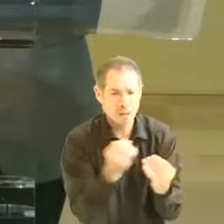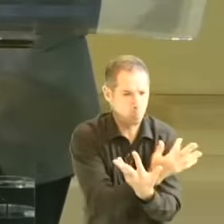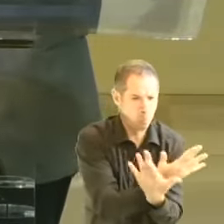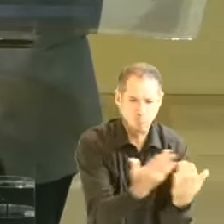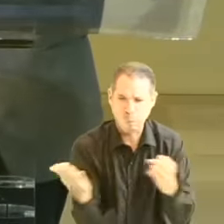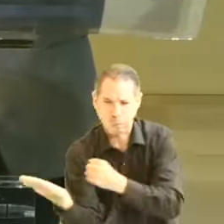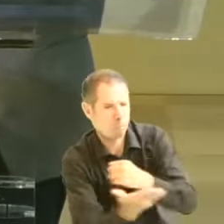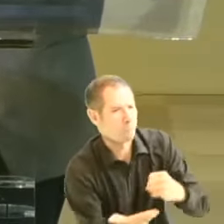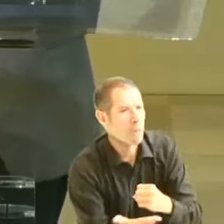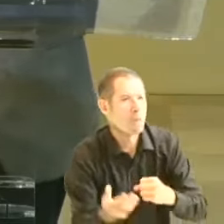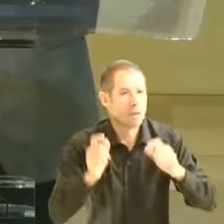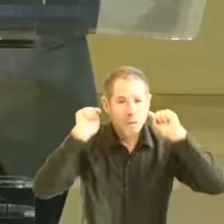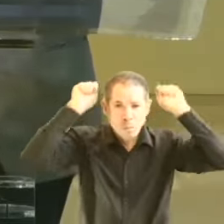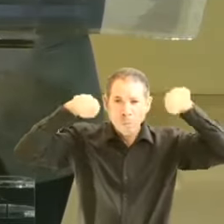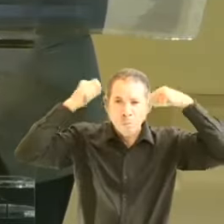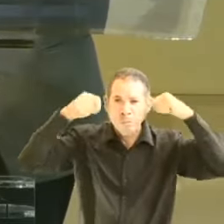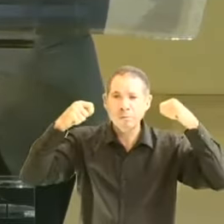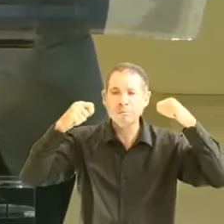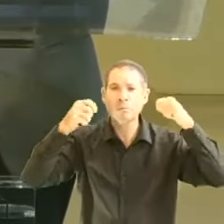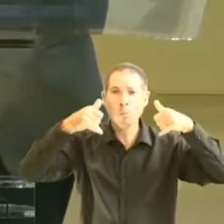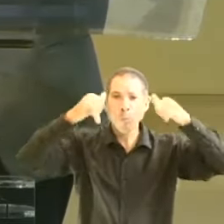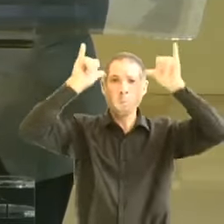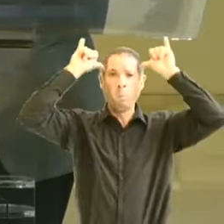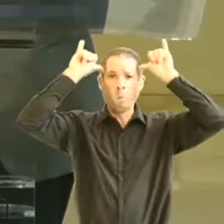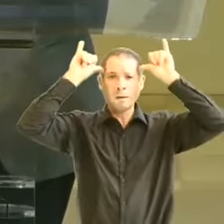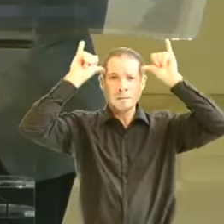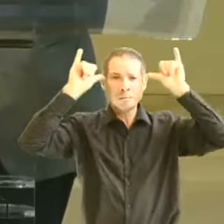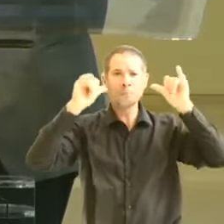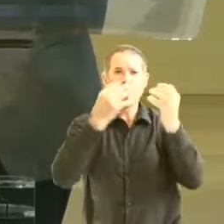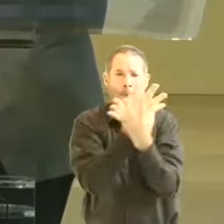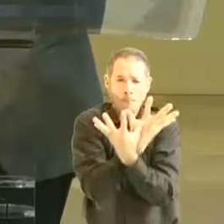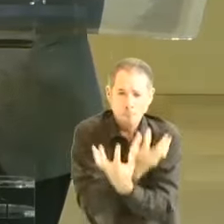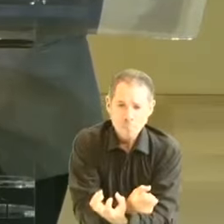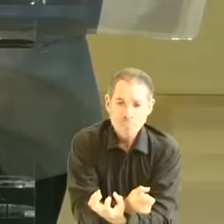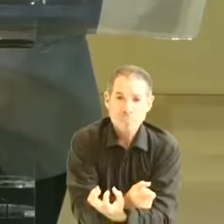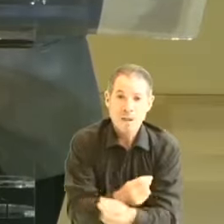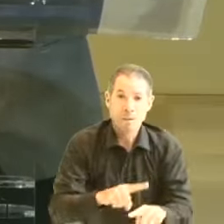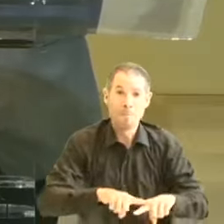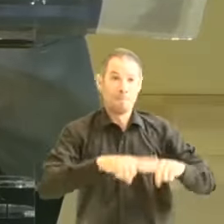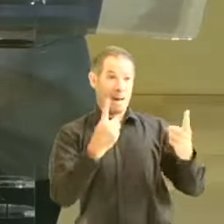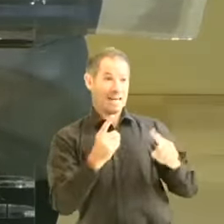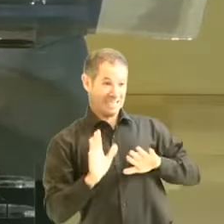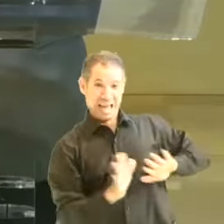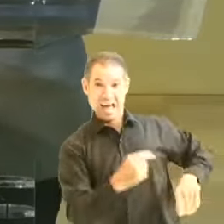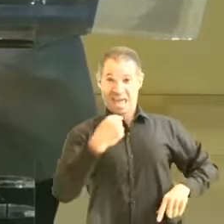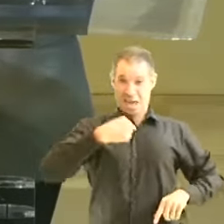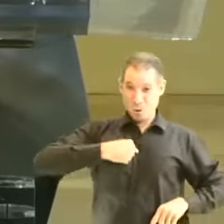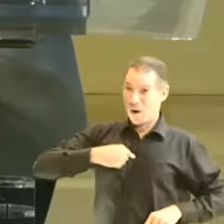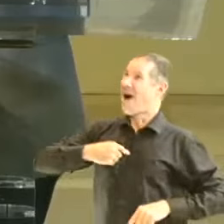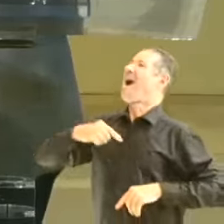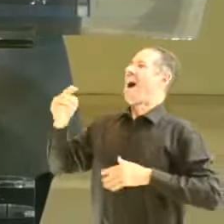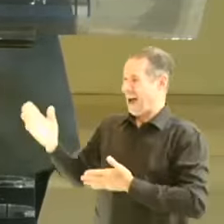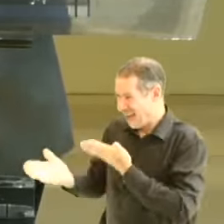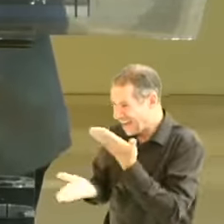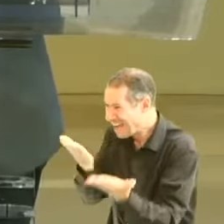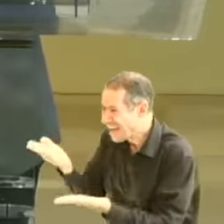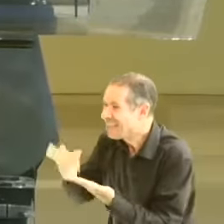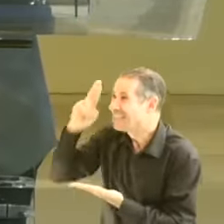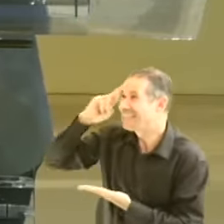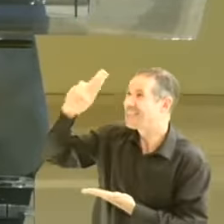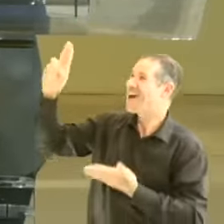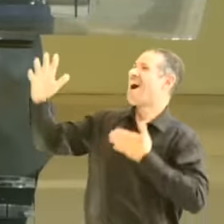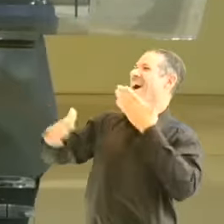nem ovelhas no curral, nem bois nos estábulos, ainda assim eu exultarei no Senhor e